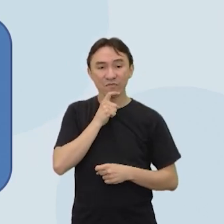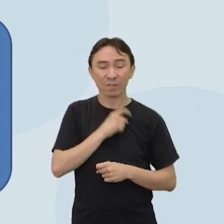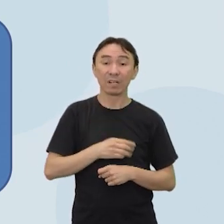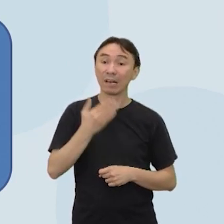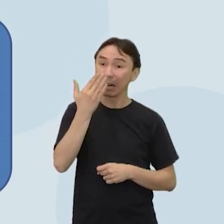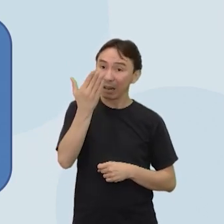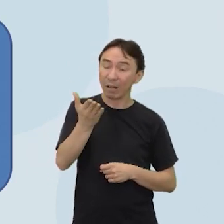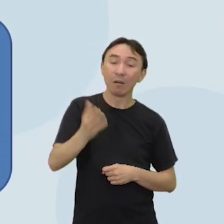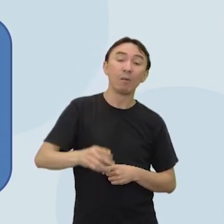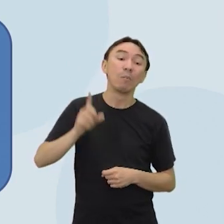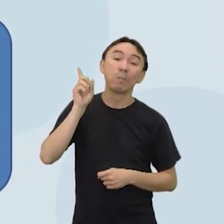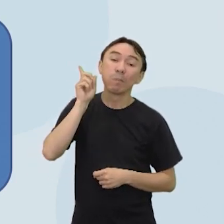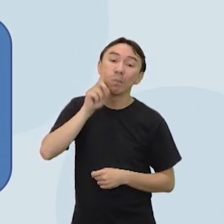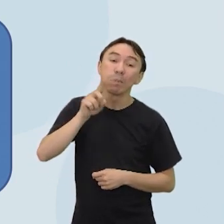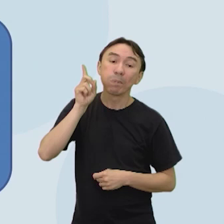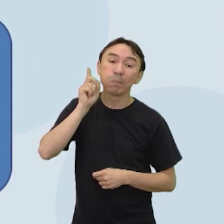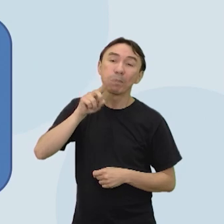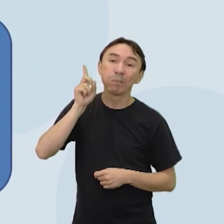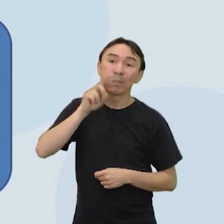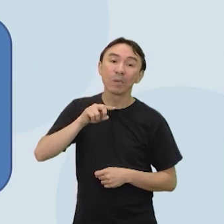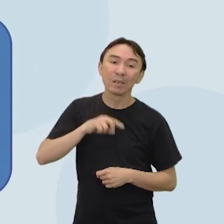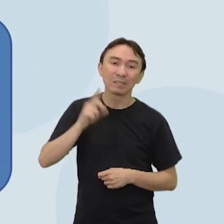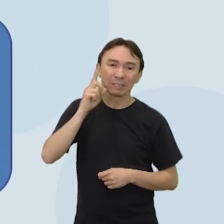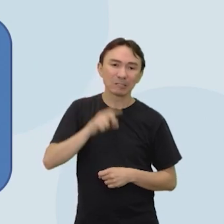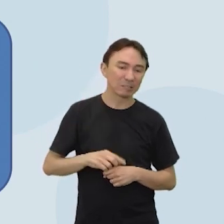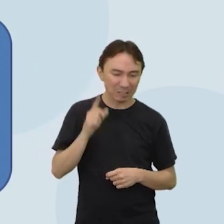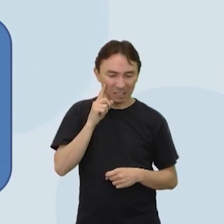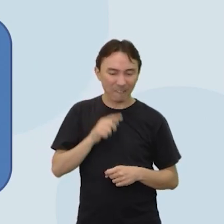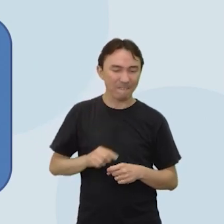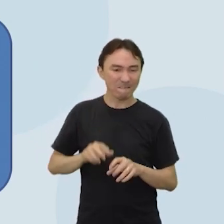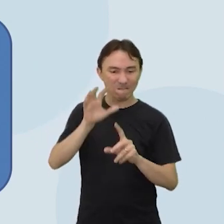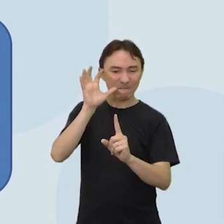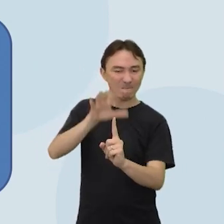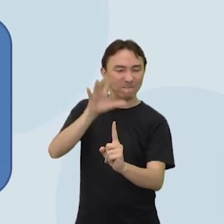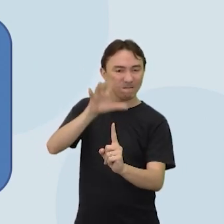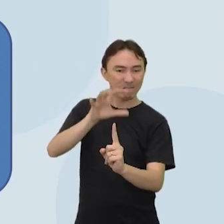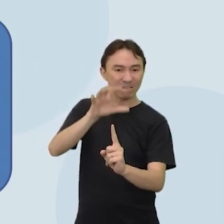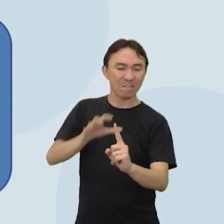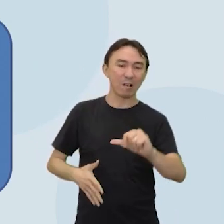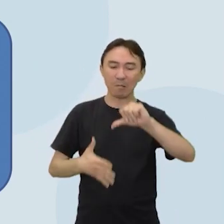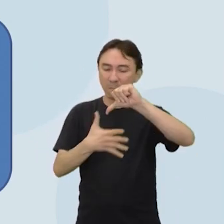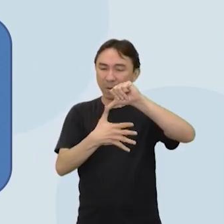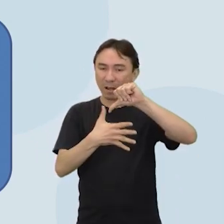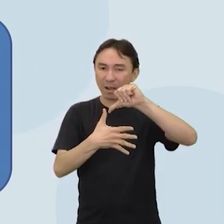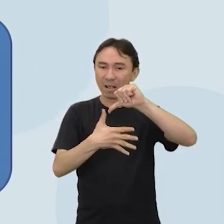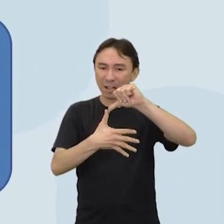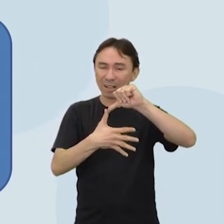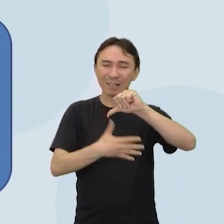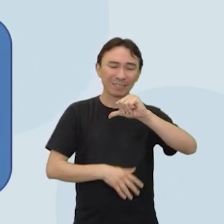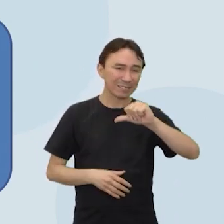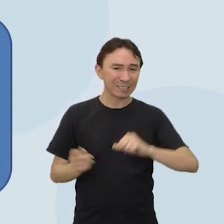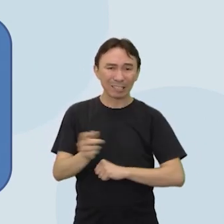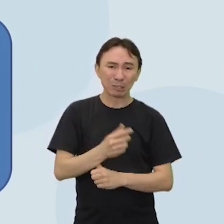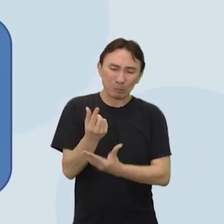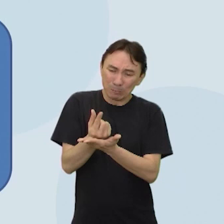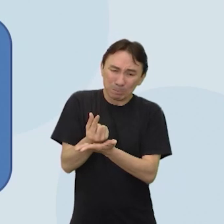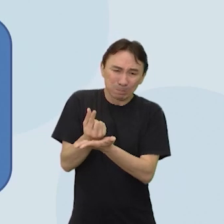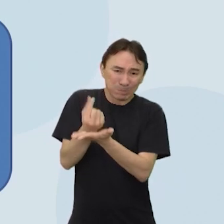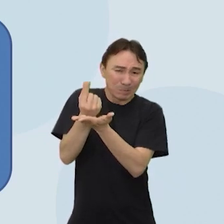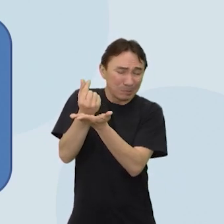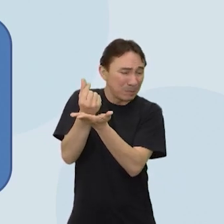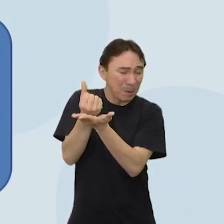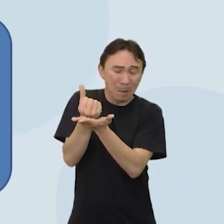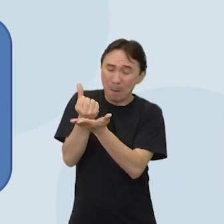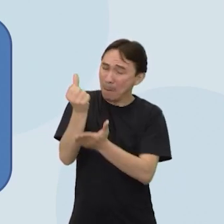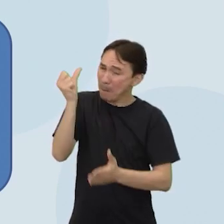do Sul num satélite ideológico do pior tipo de capitalismo que existe, que